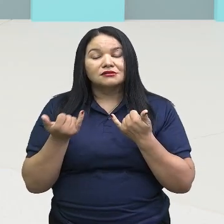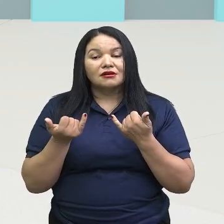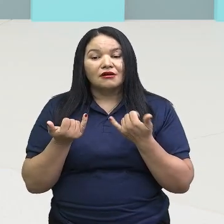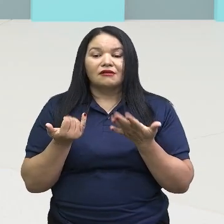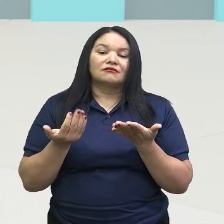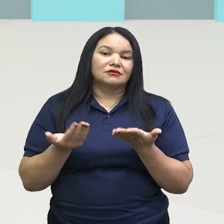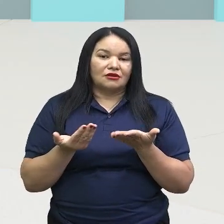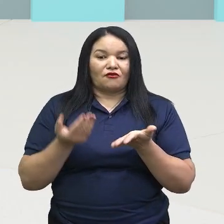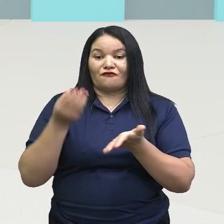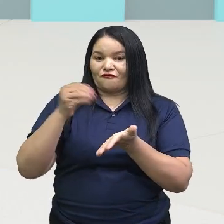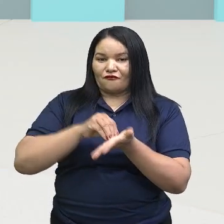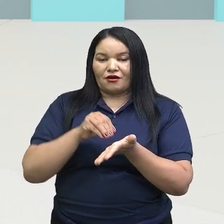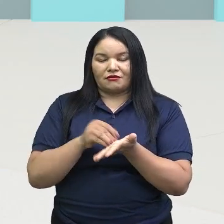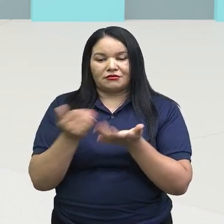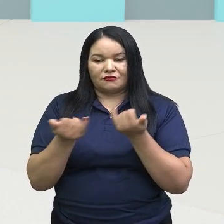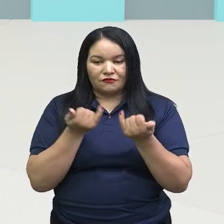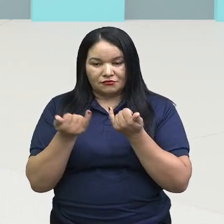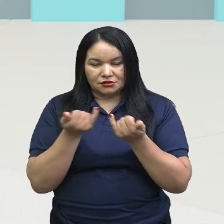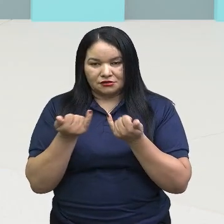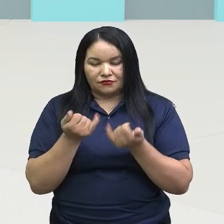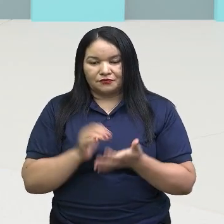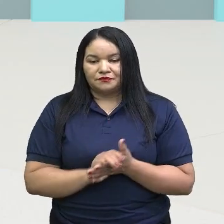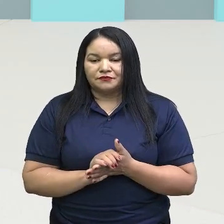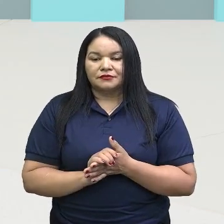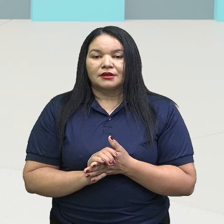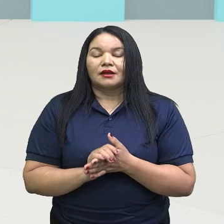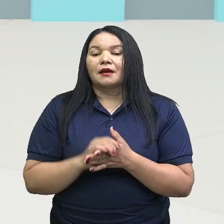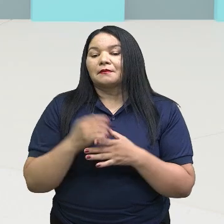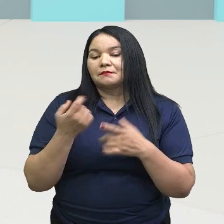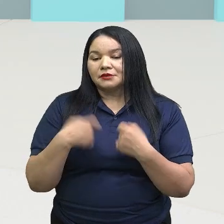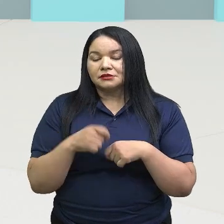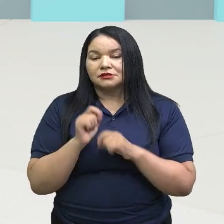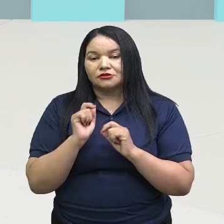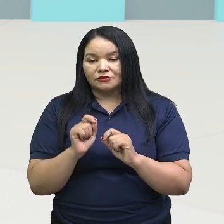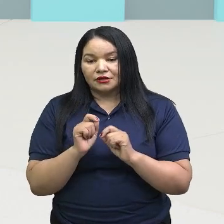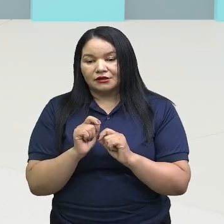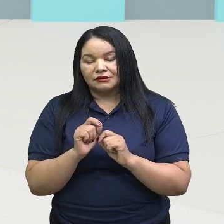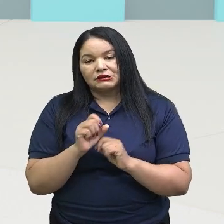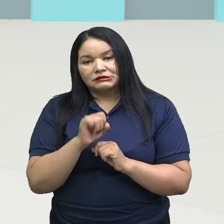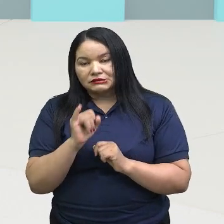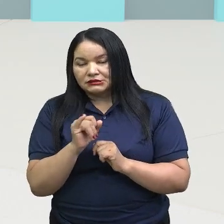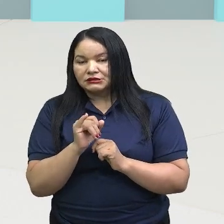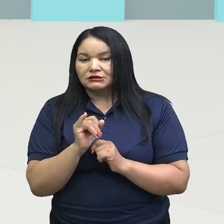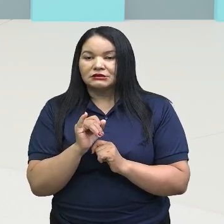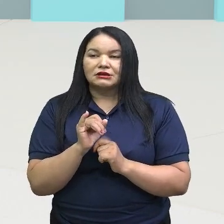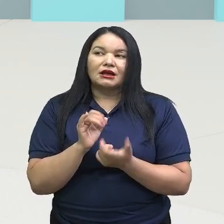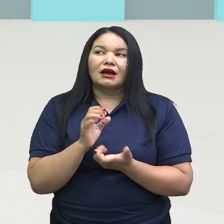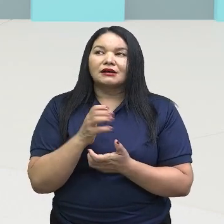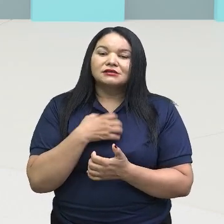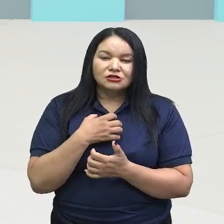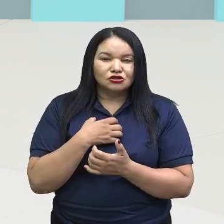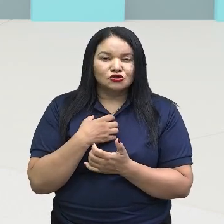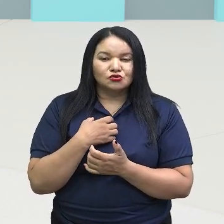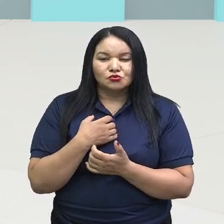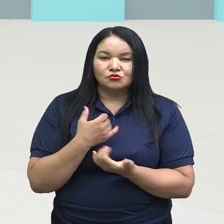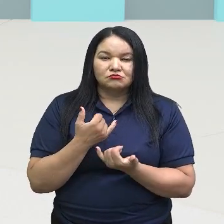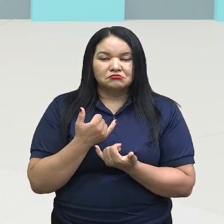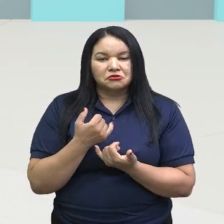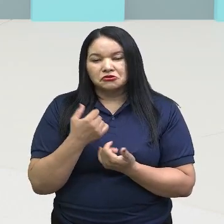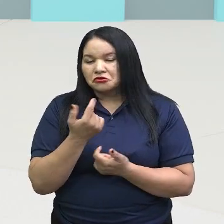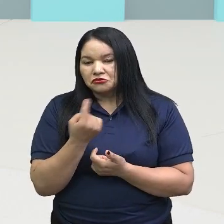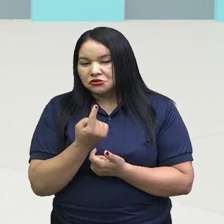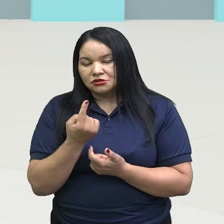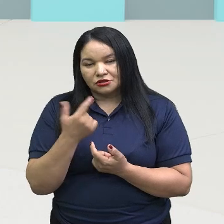que sozinha ela não tem sentido. E aí, lembra, eu falei, se ela não tem sentido sozinha, se ela precisa de uma